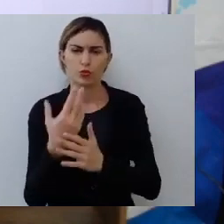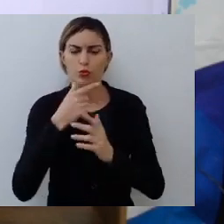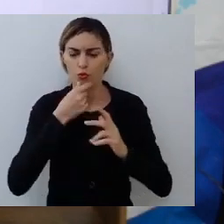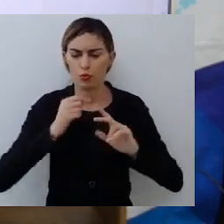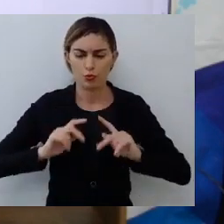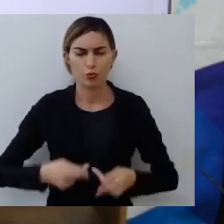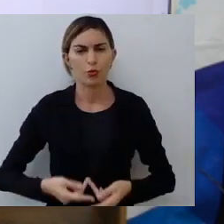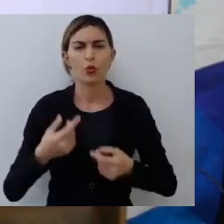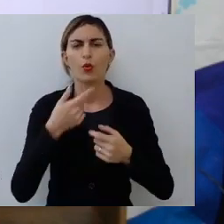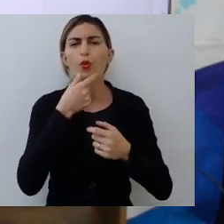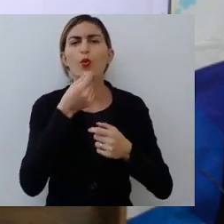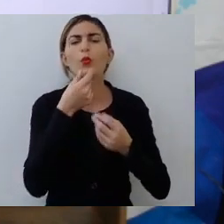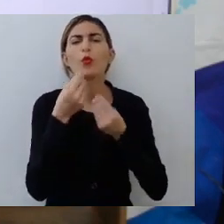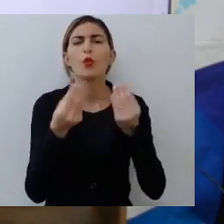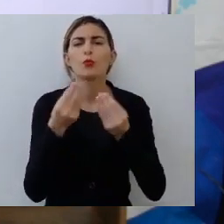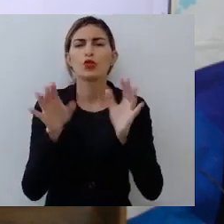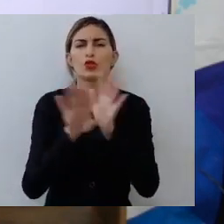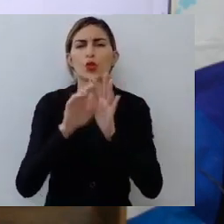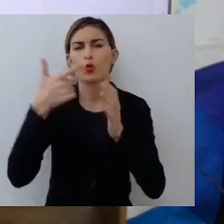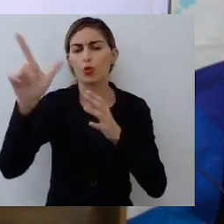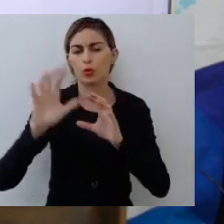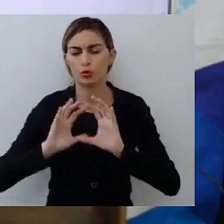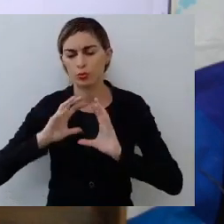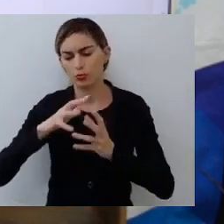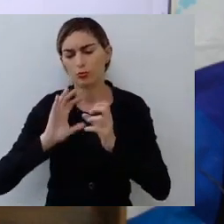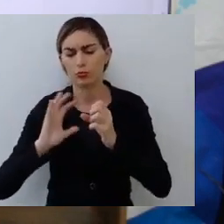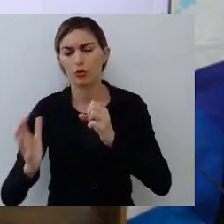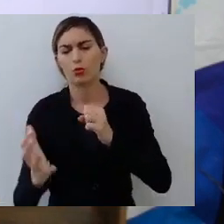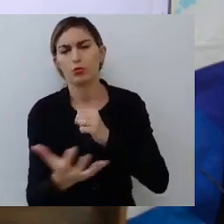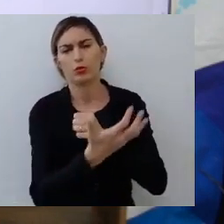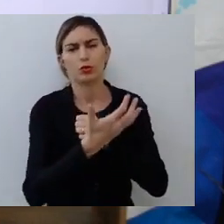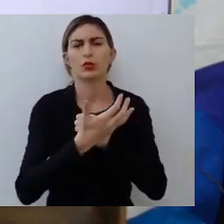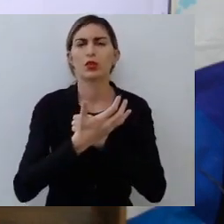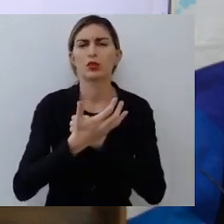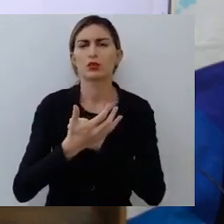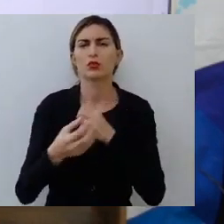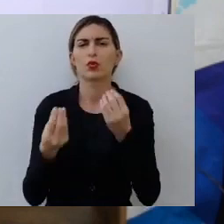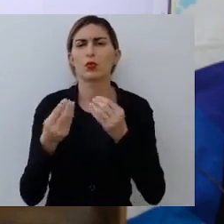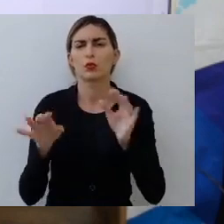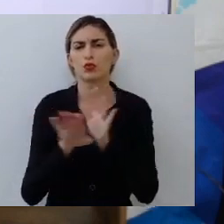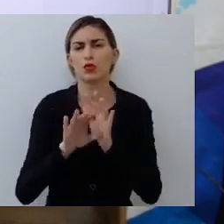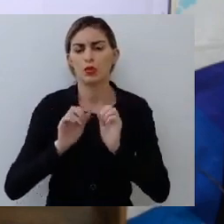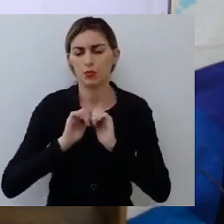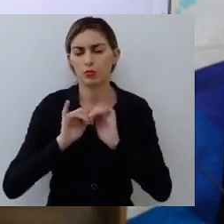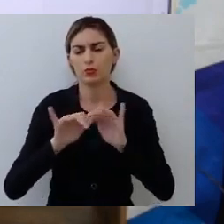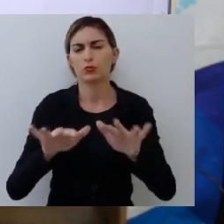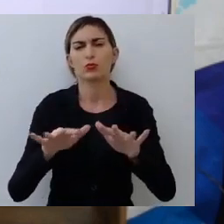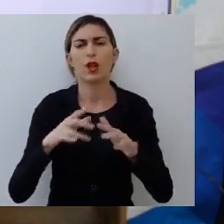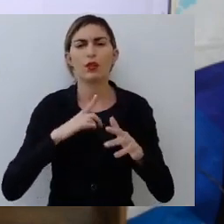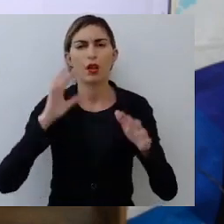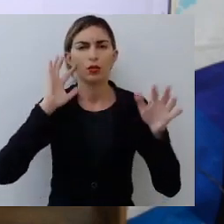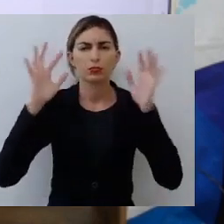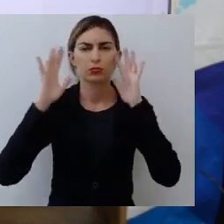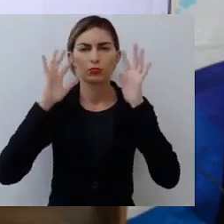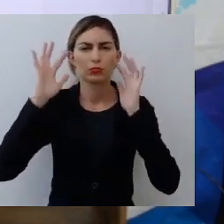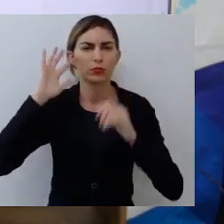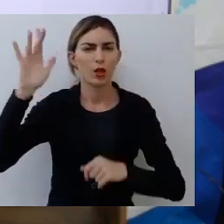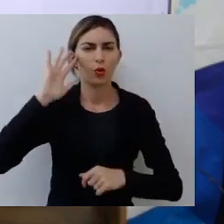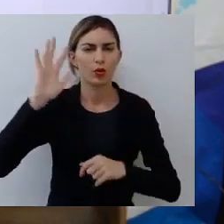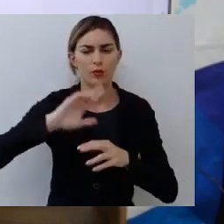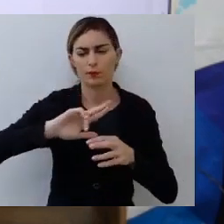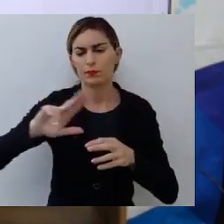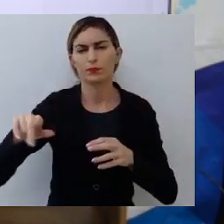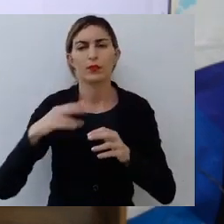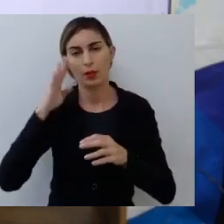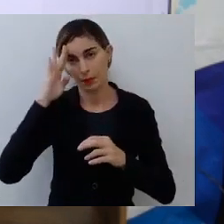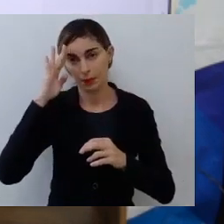chegou aos outros continentes? Sobre Morelândia. Tá? Veja bem, existem várias teorias. A principal é